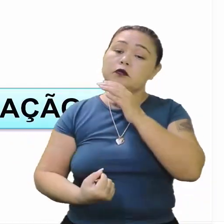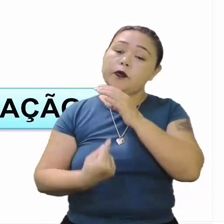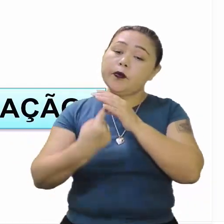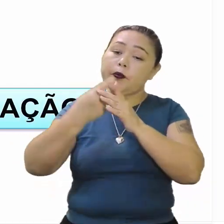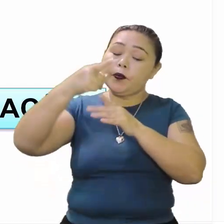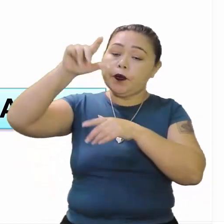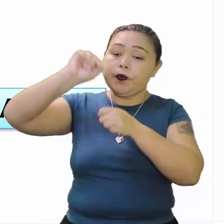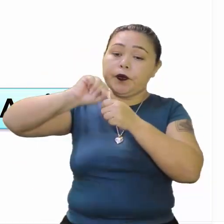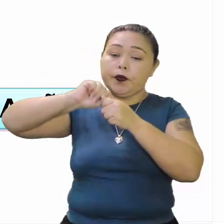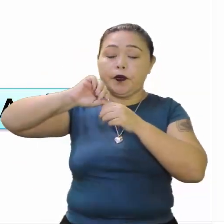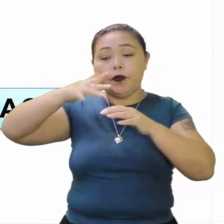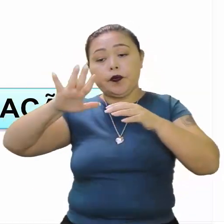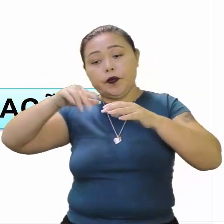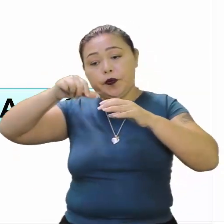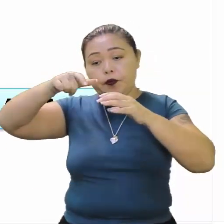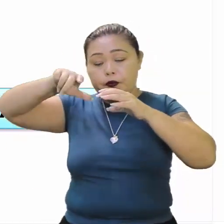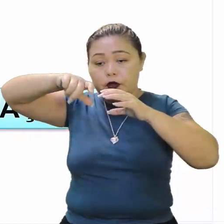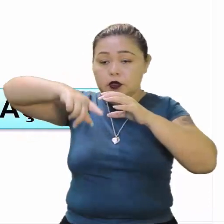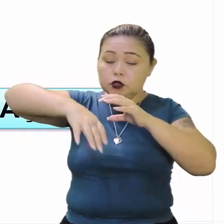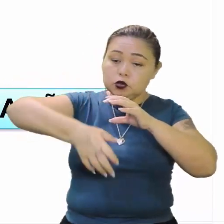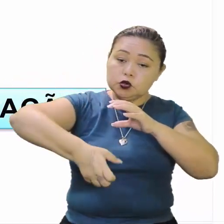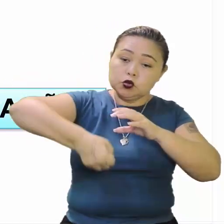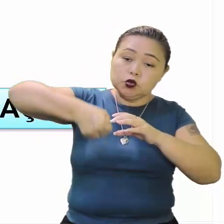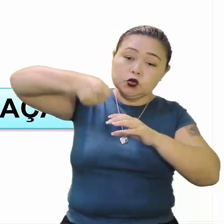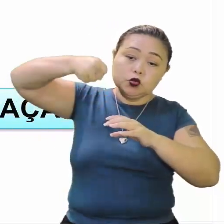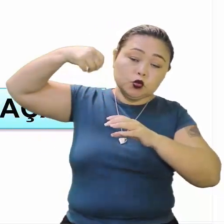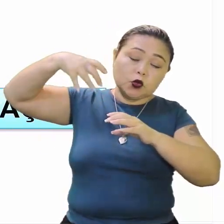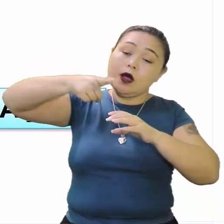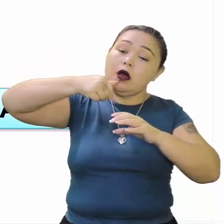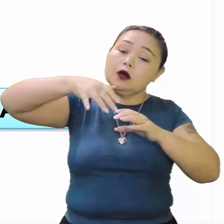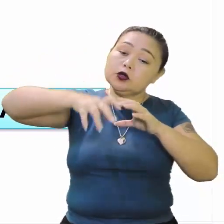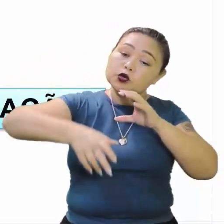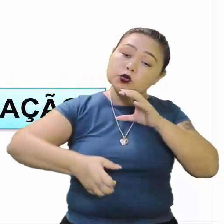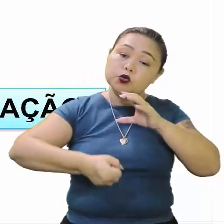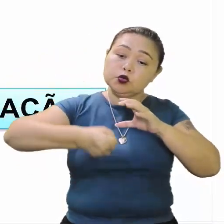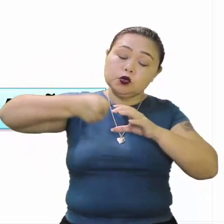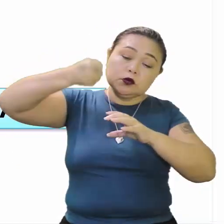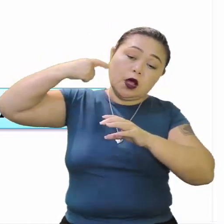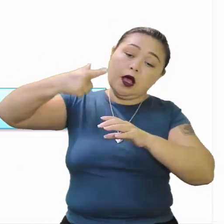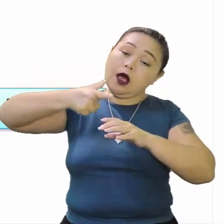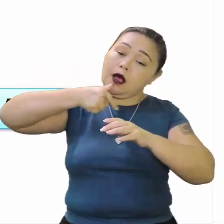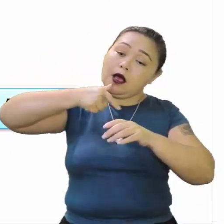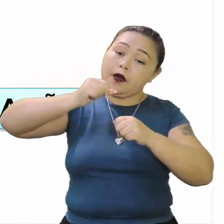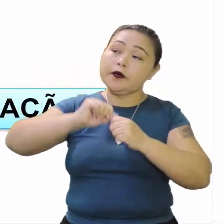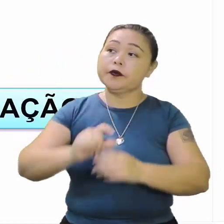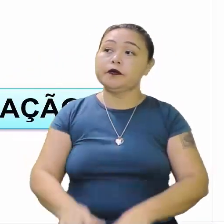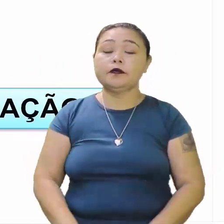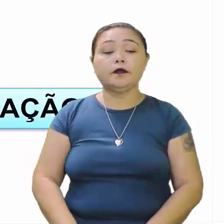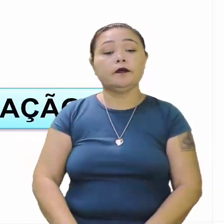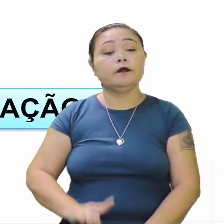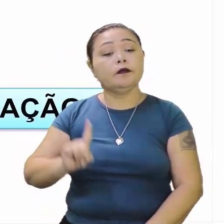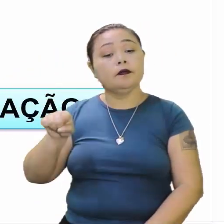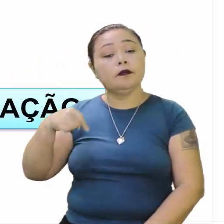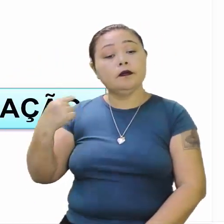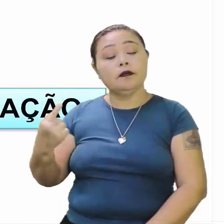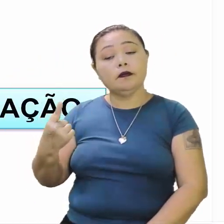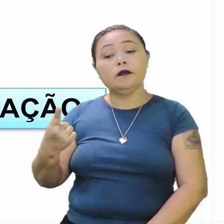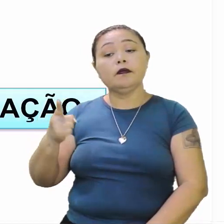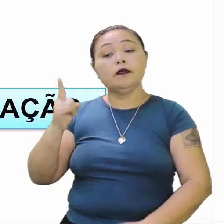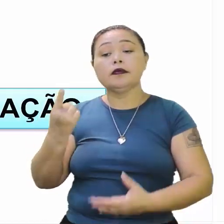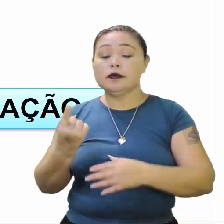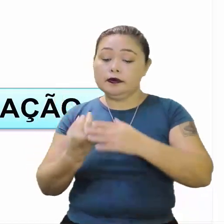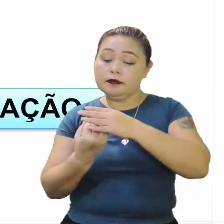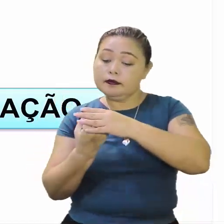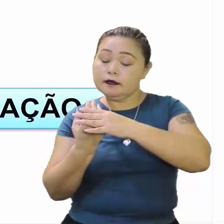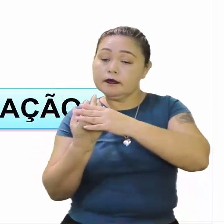é quando precisa colocar uma bomba para ela impulsionar essa água, tá joia? E na sequência, a transpiração